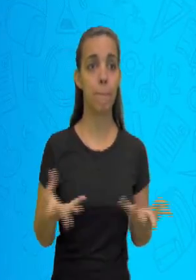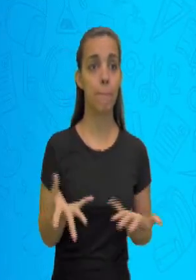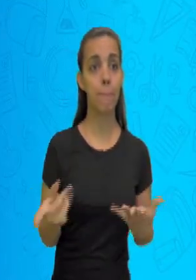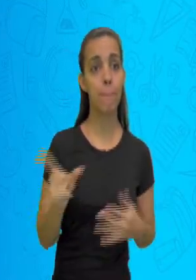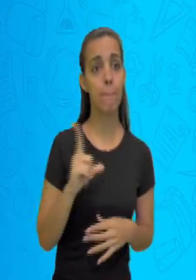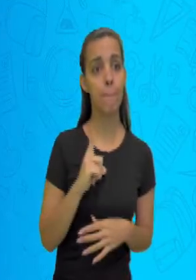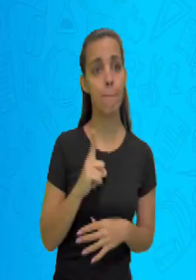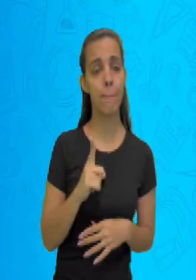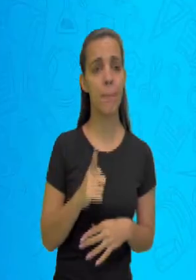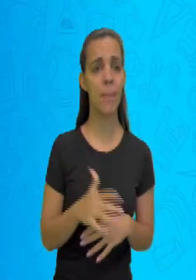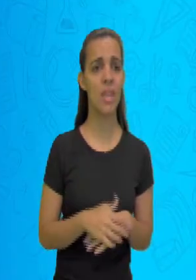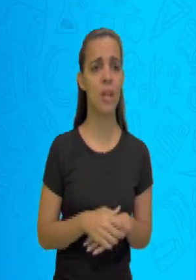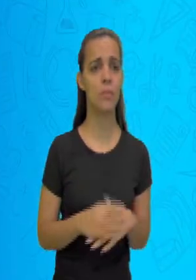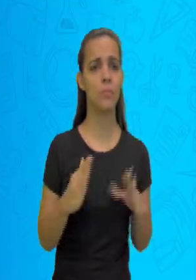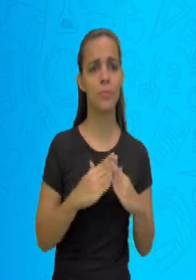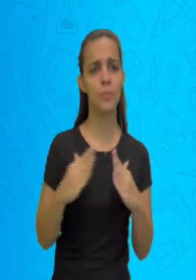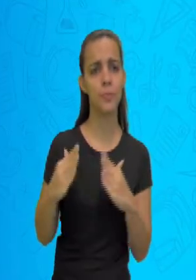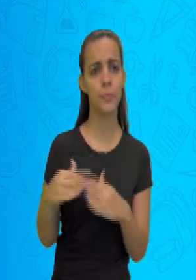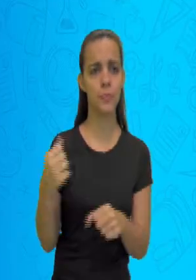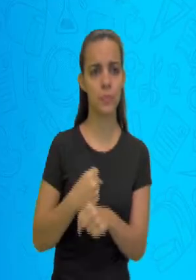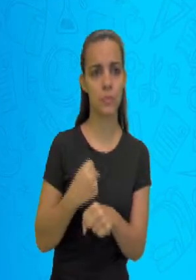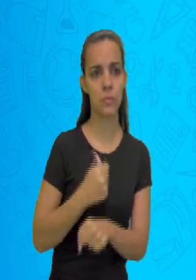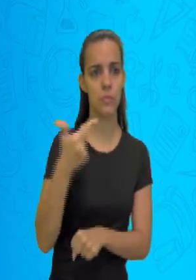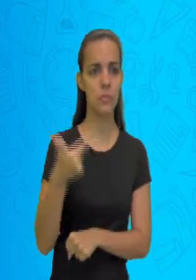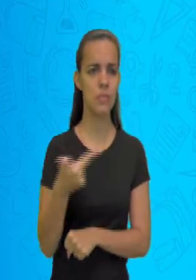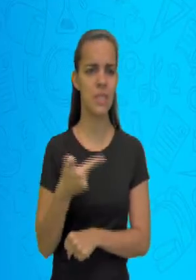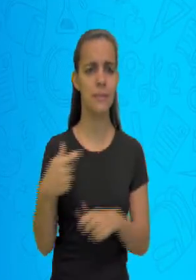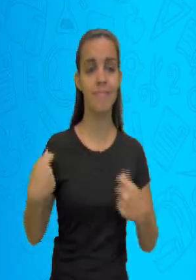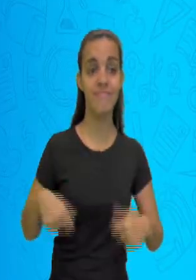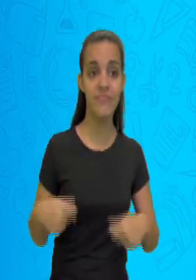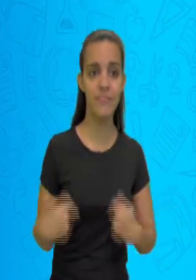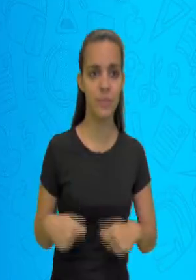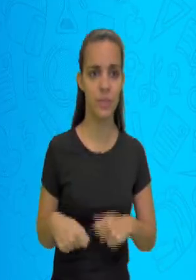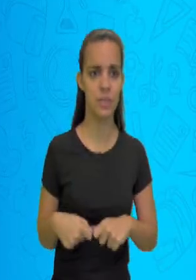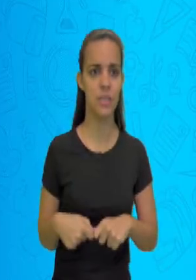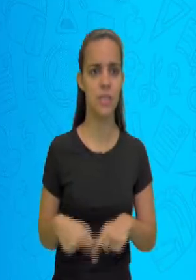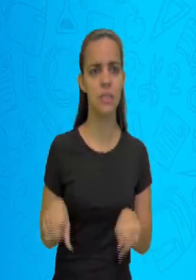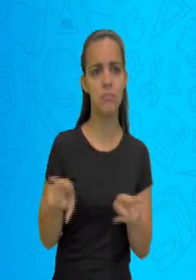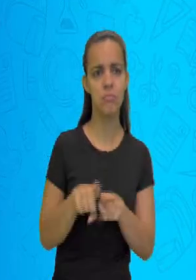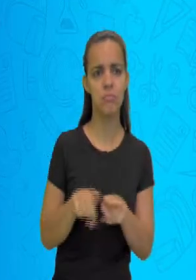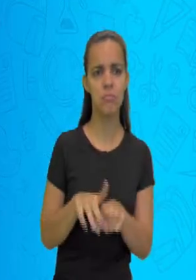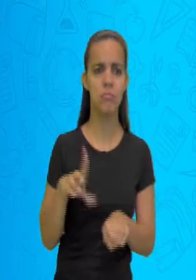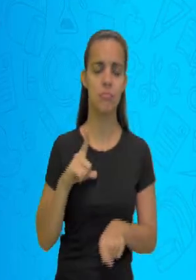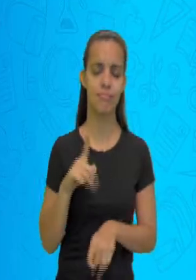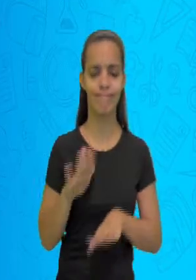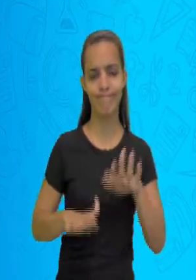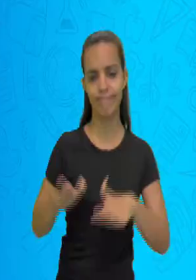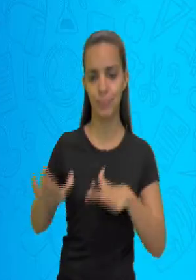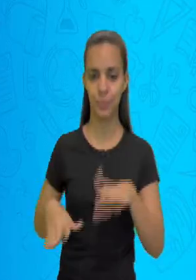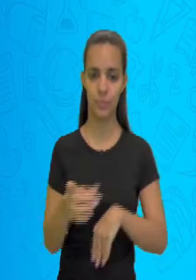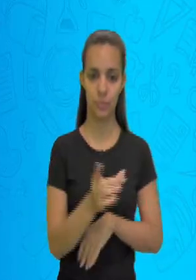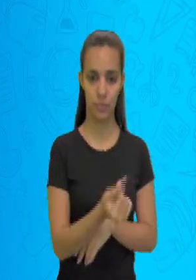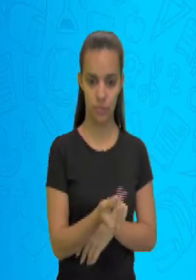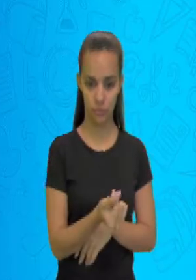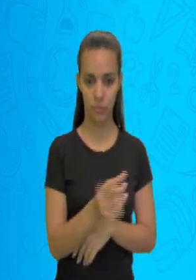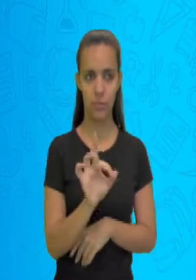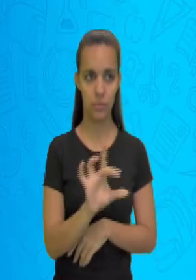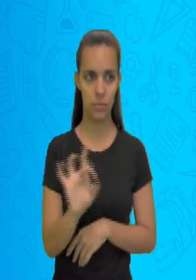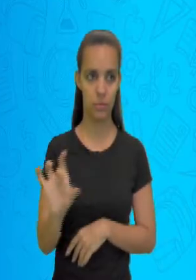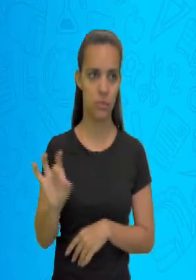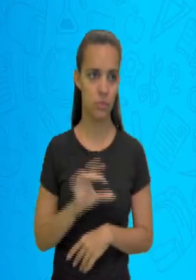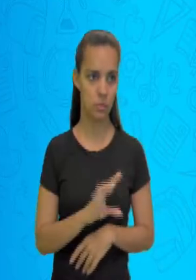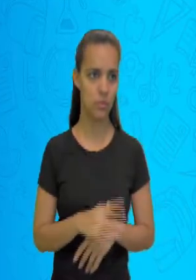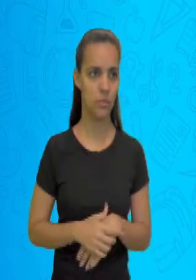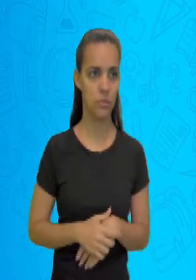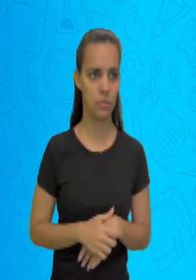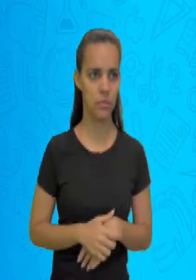tem também, as moradias são construídas segundo as necessidades e também segundo as condições de cada indivíduo. Por isso a